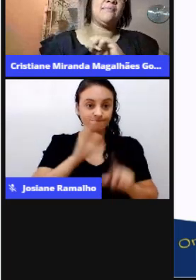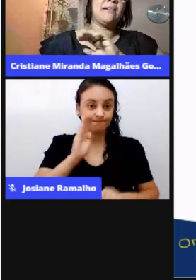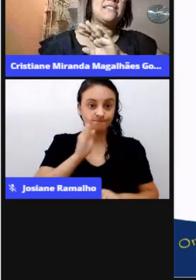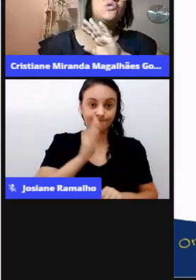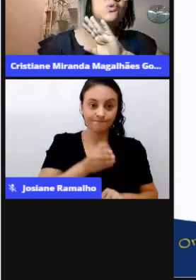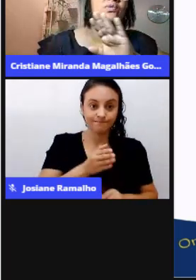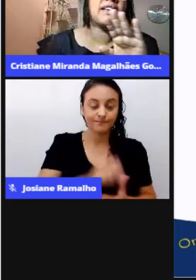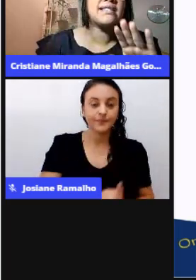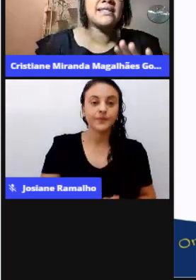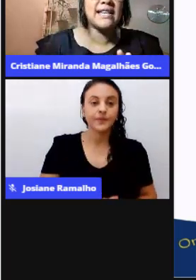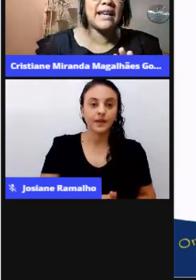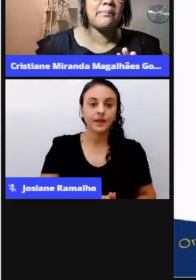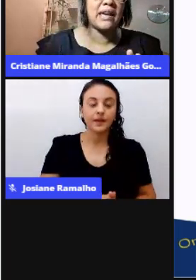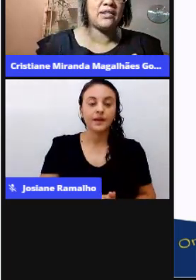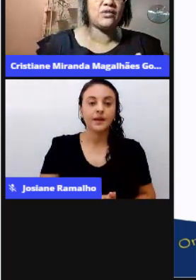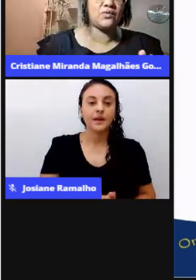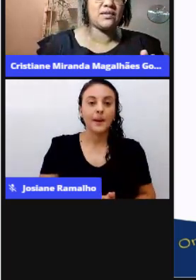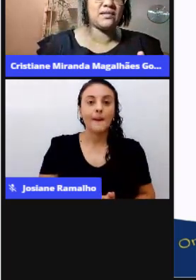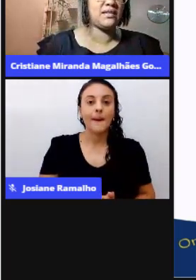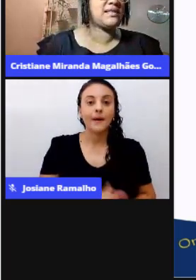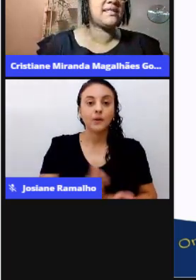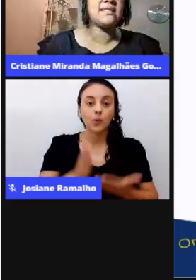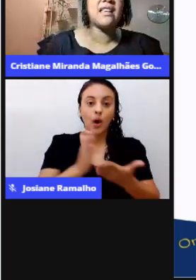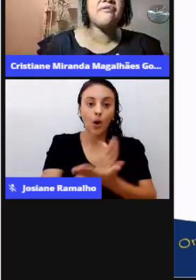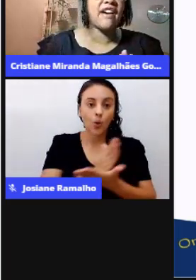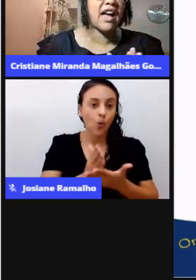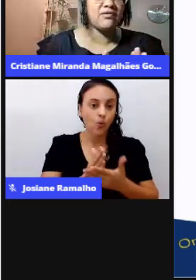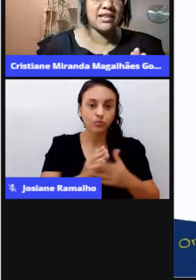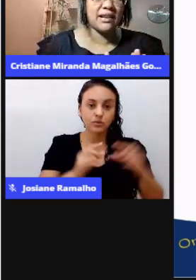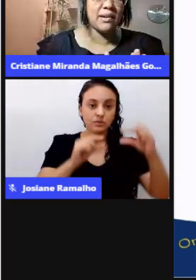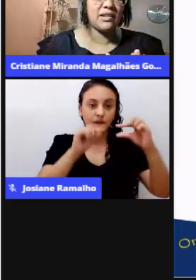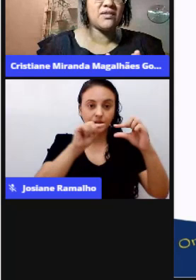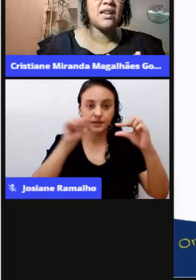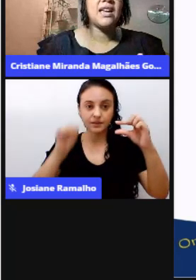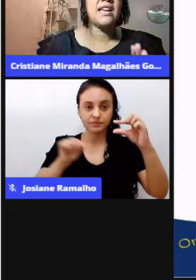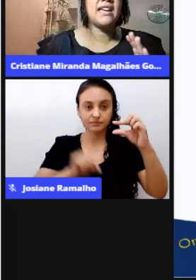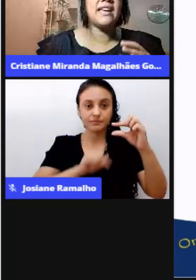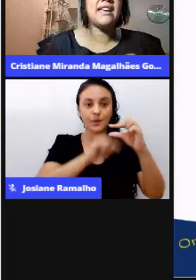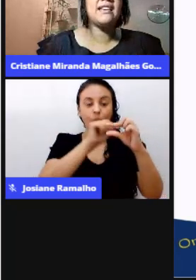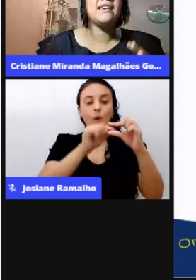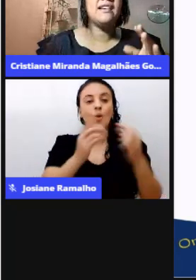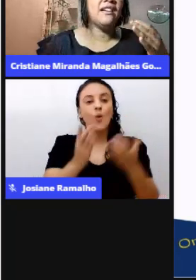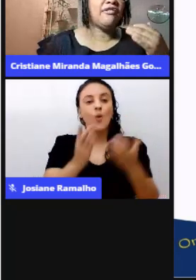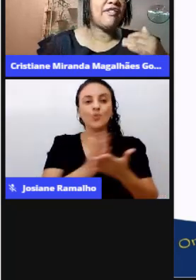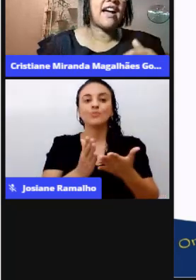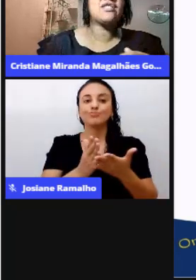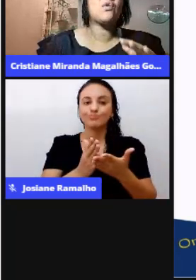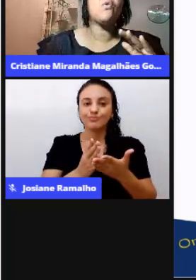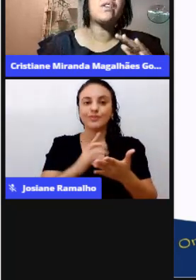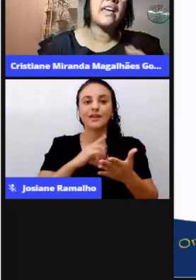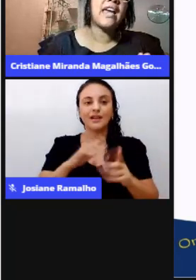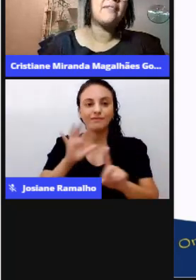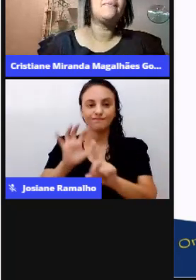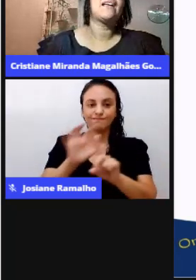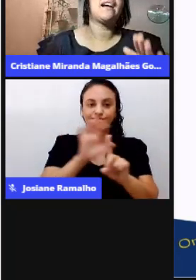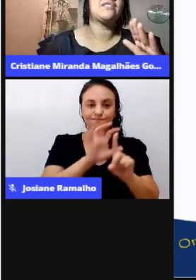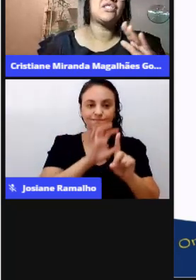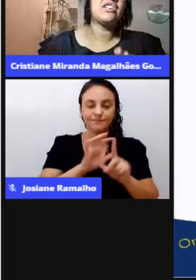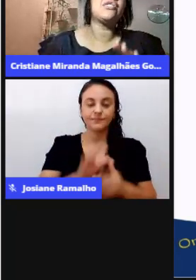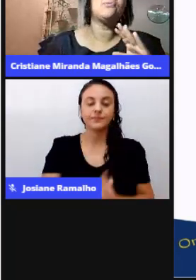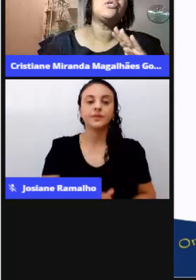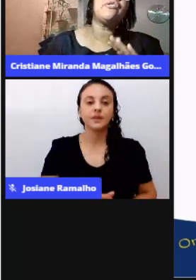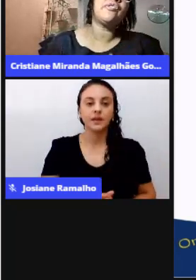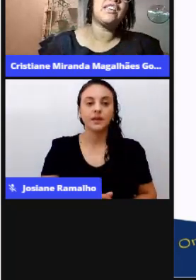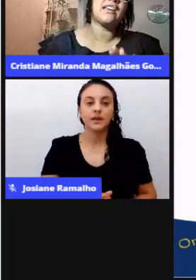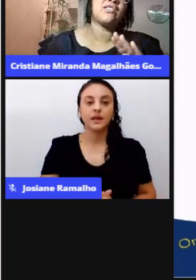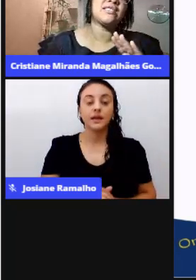interfere. Mas um desses elementos, e existem vários elementos, ele faz com que a